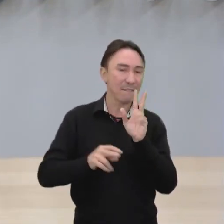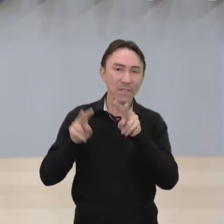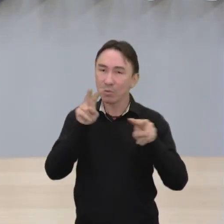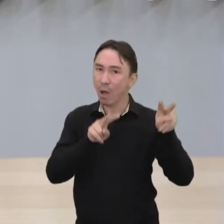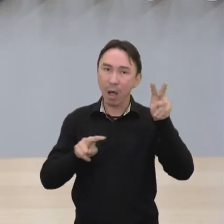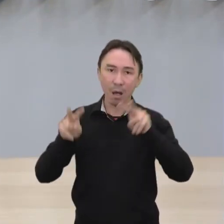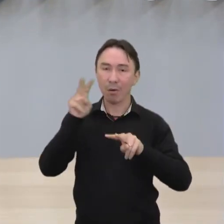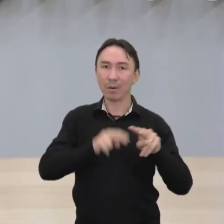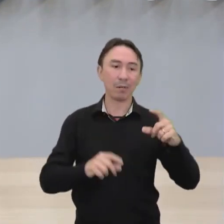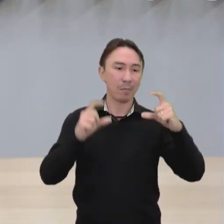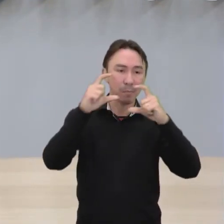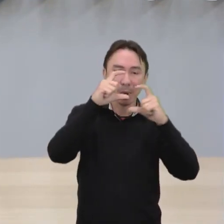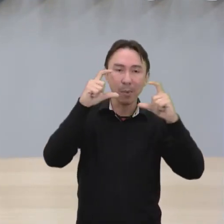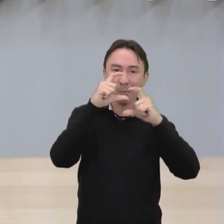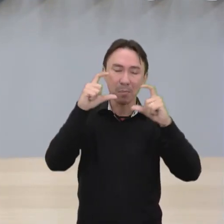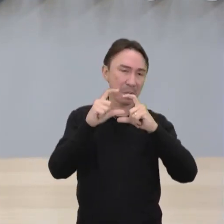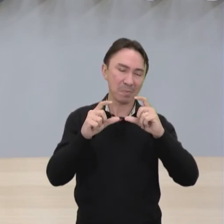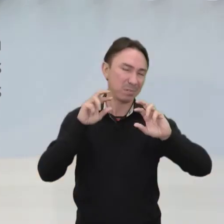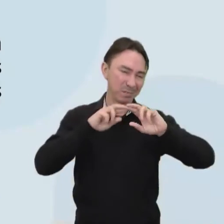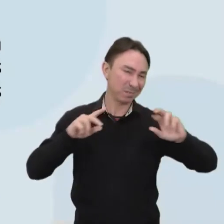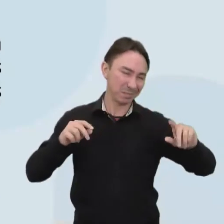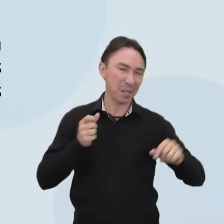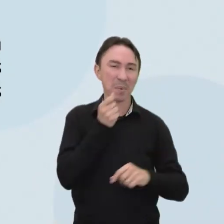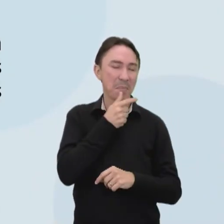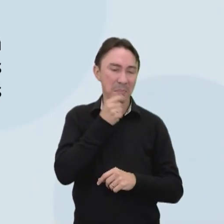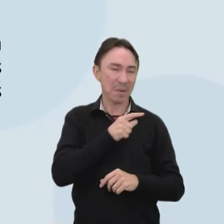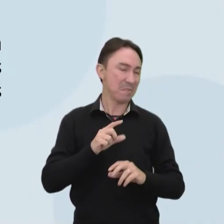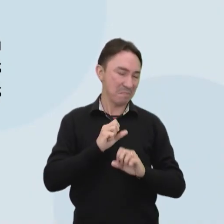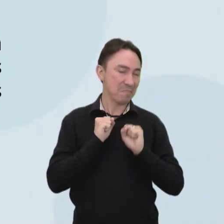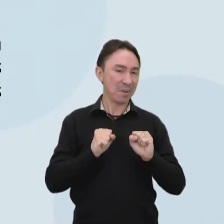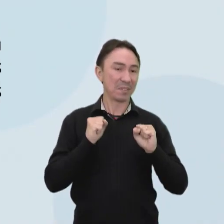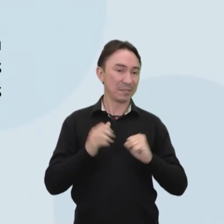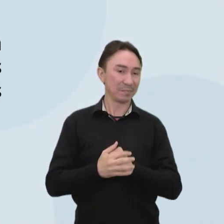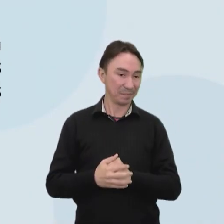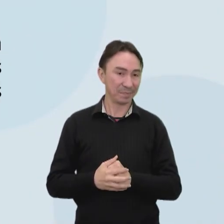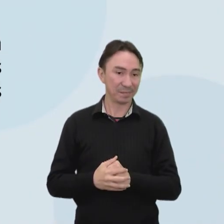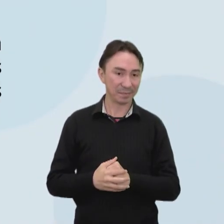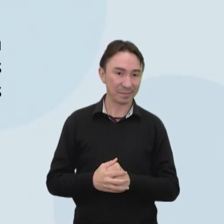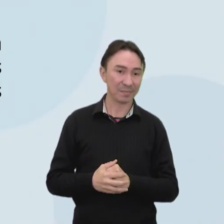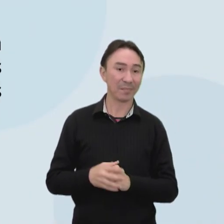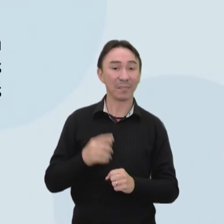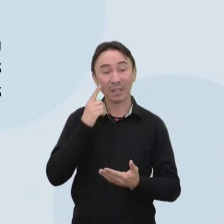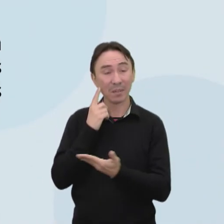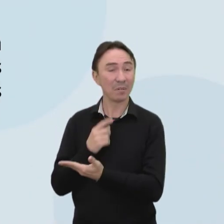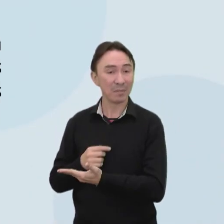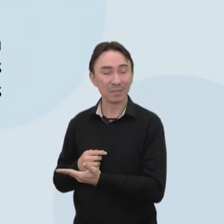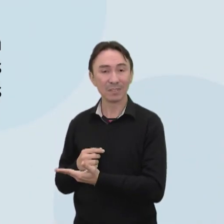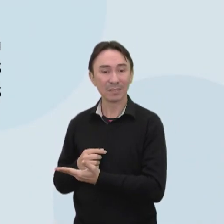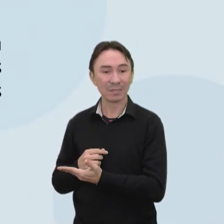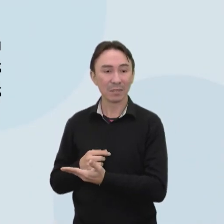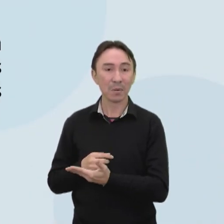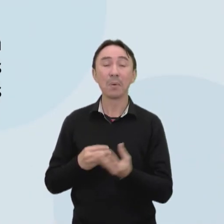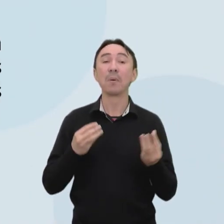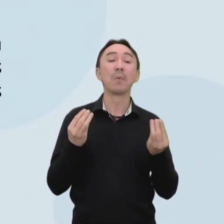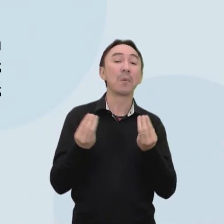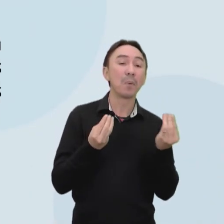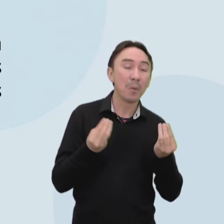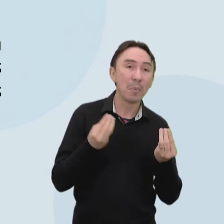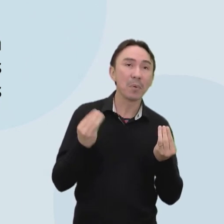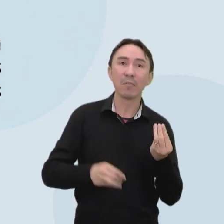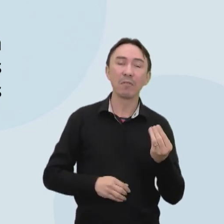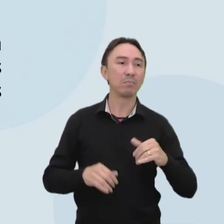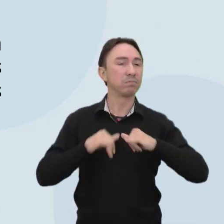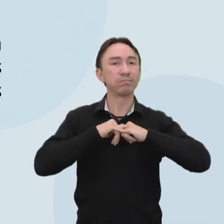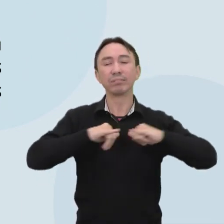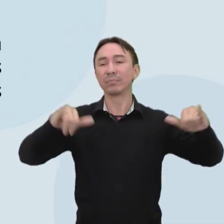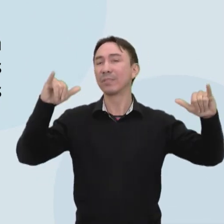E pensar também, pode voltar na tela para eles, porque essa parte é importante, ó. Como eu vou veicular isso daí, né? Que é o suporte, podcast,